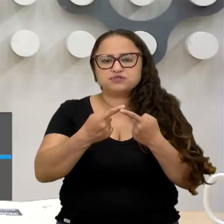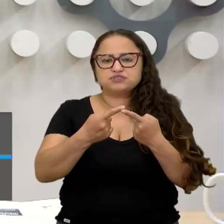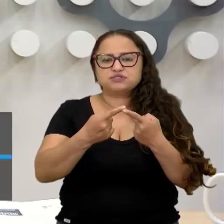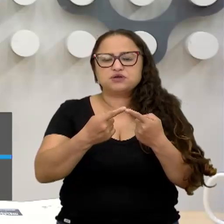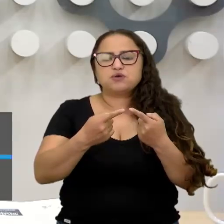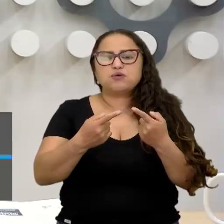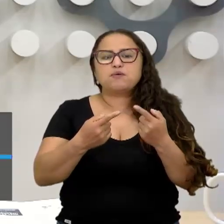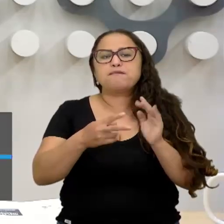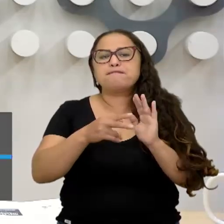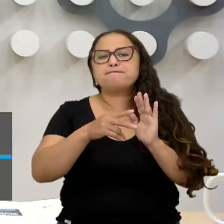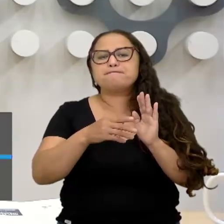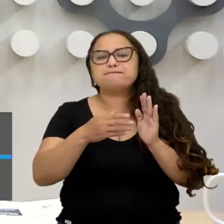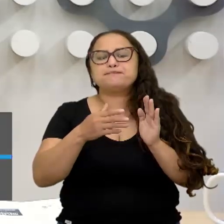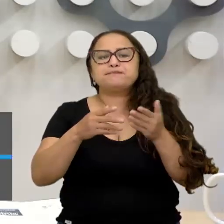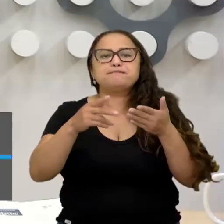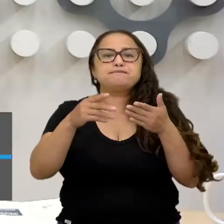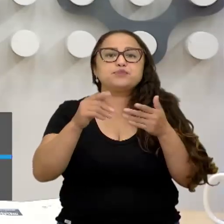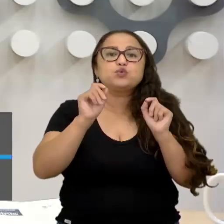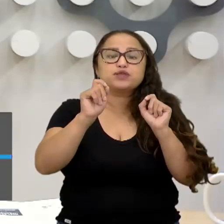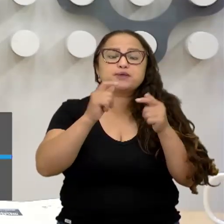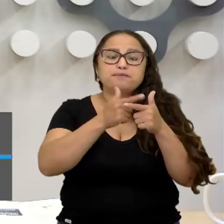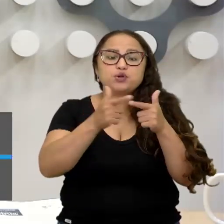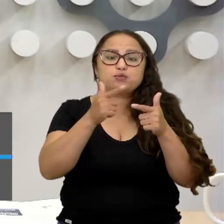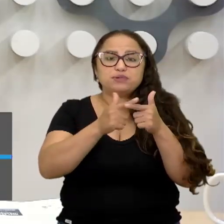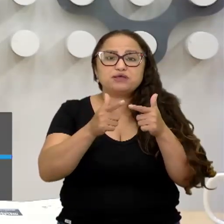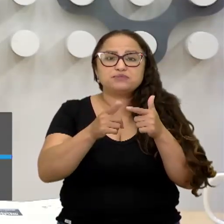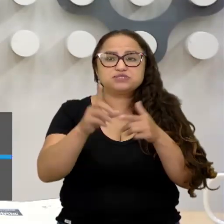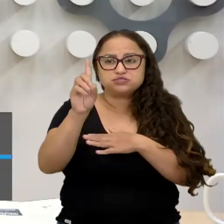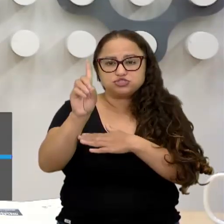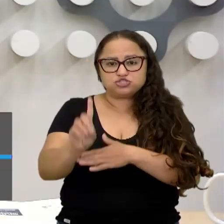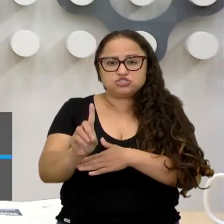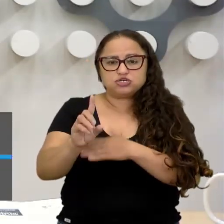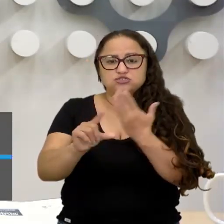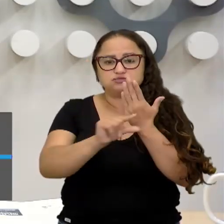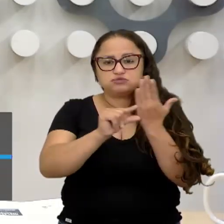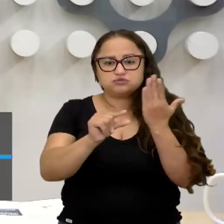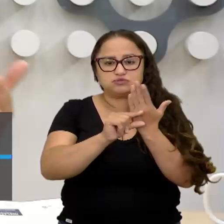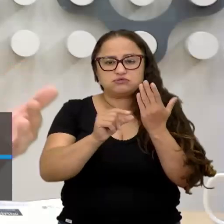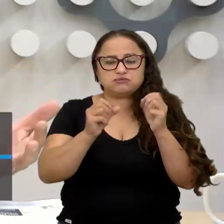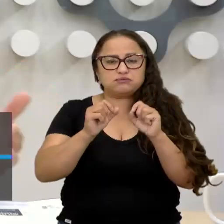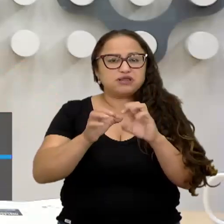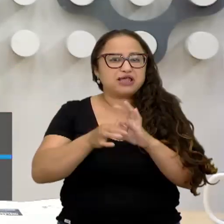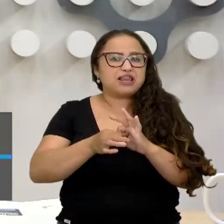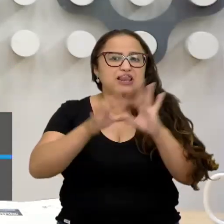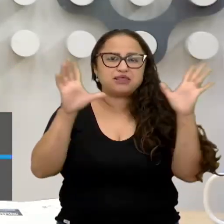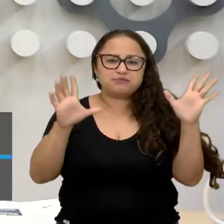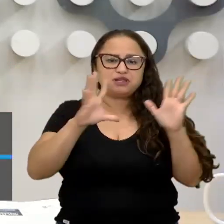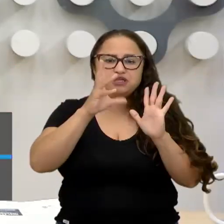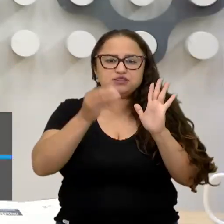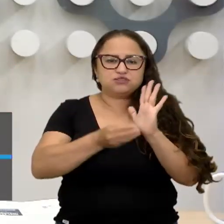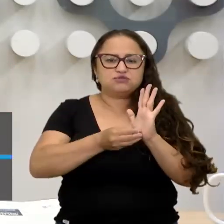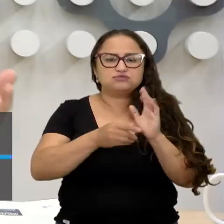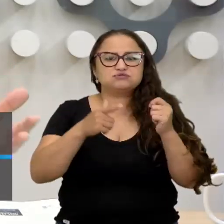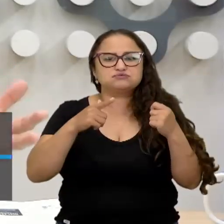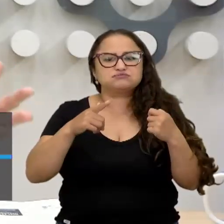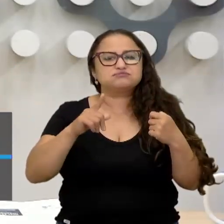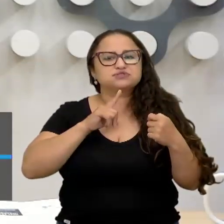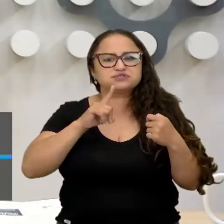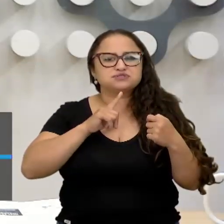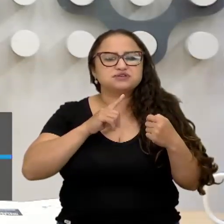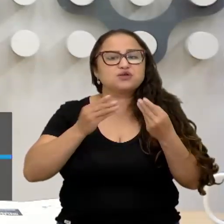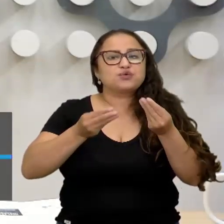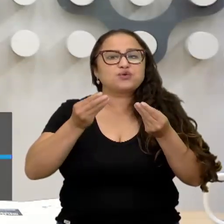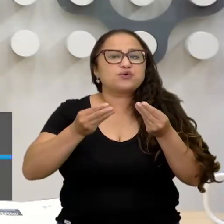autorais. Problema não, né? A questão do direito autoral. A gente, para liberar todo o poema, a gente ia ter que gastar um dinheiro enorme, porque a escola